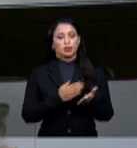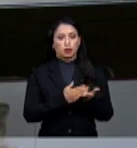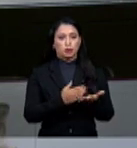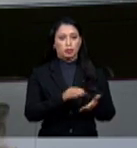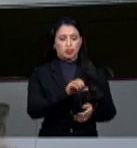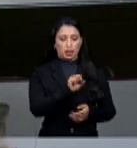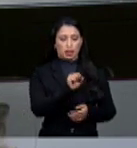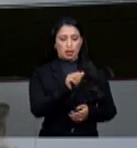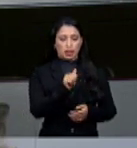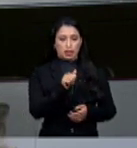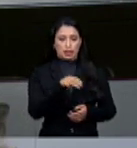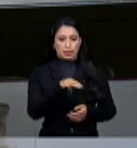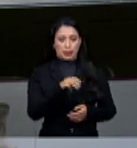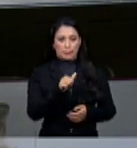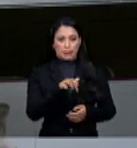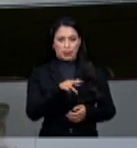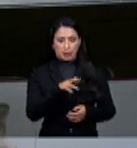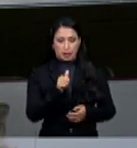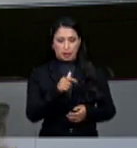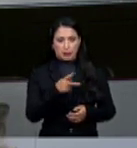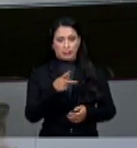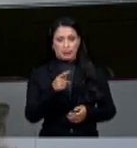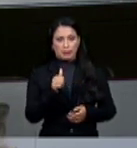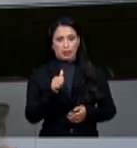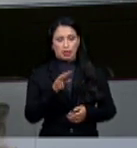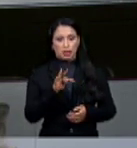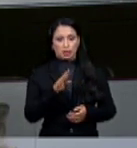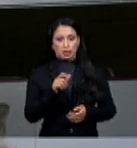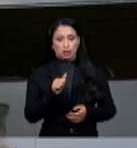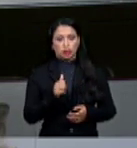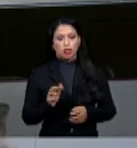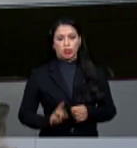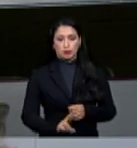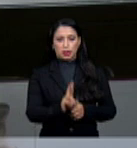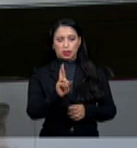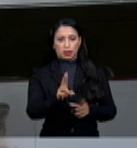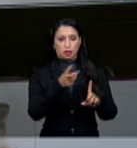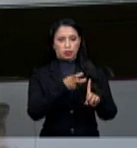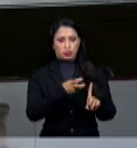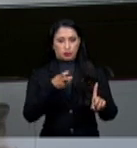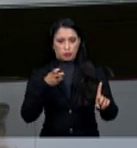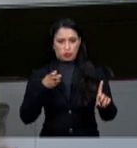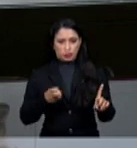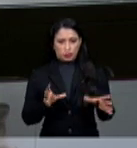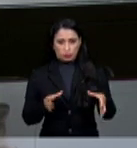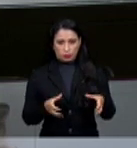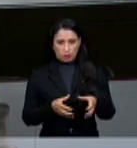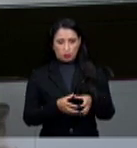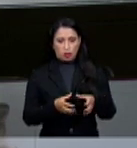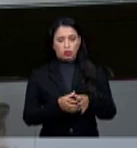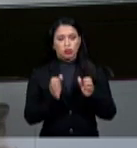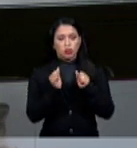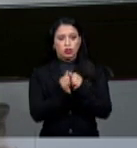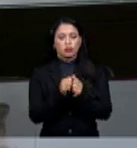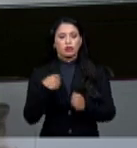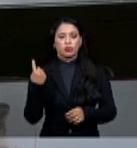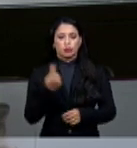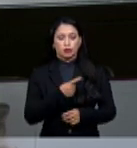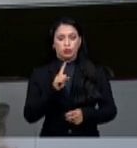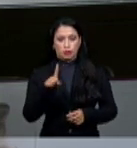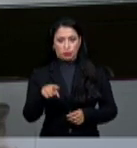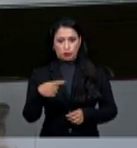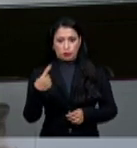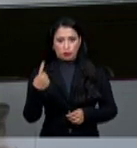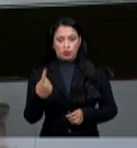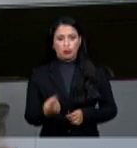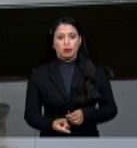Pataxó, advogada, representante do povo indígena, que está conosco. Na